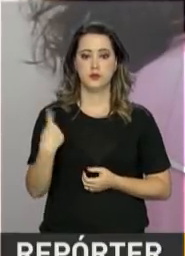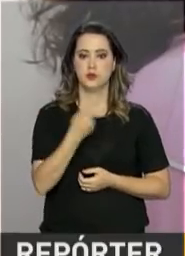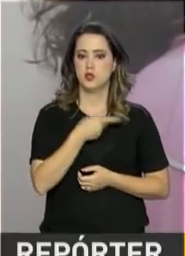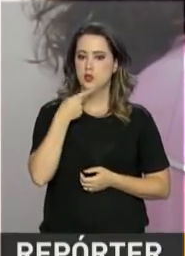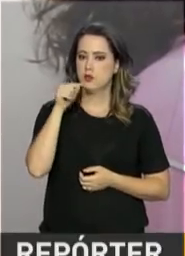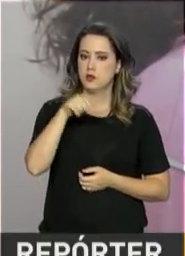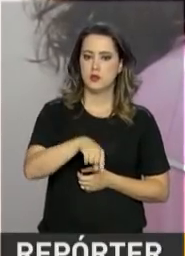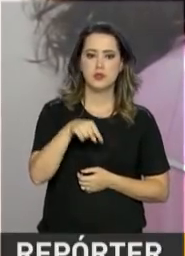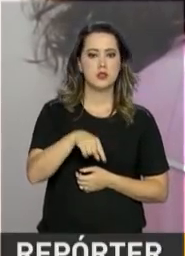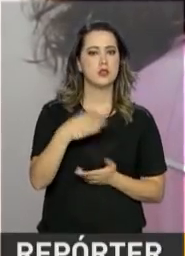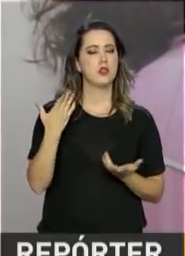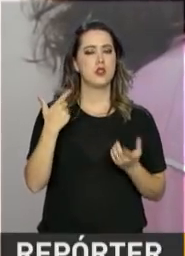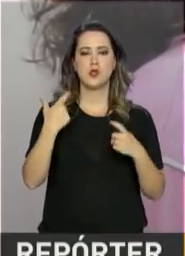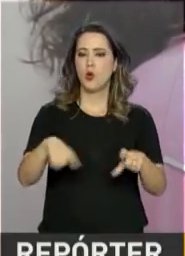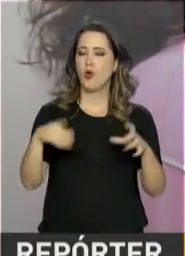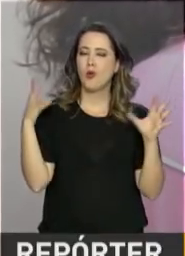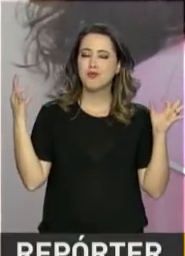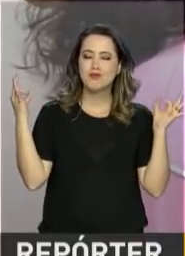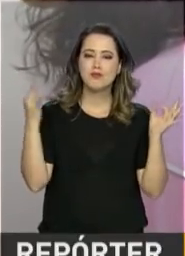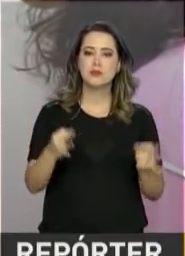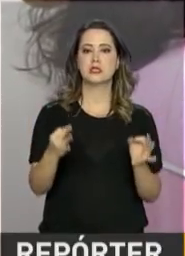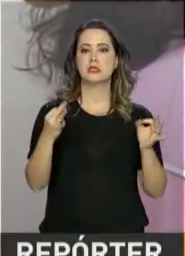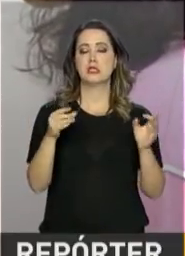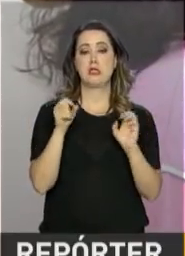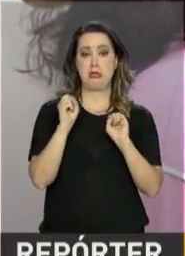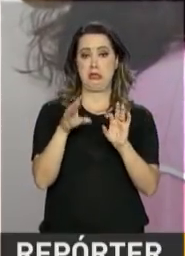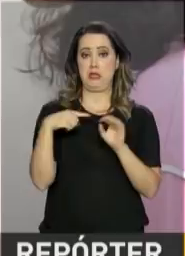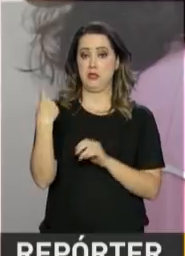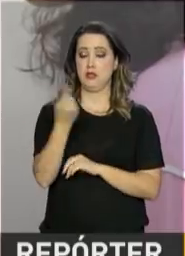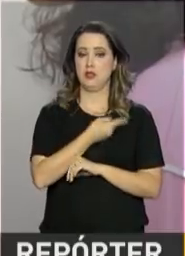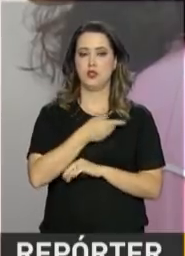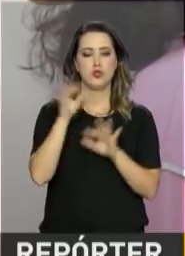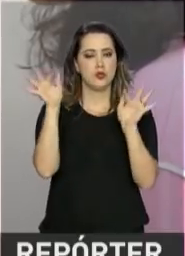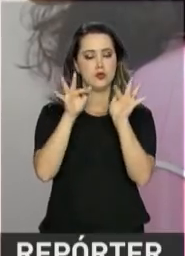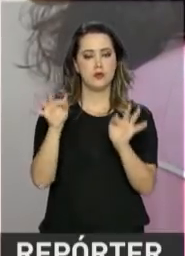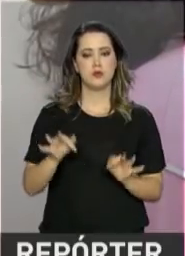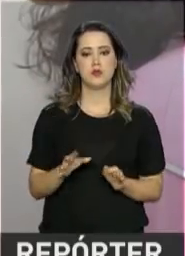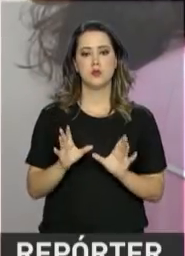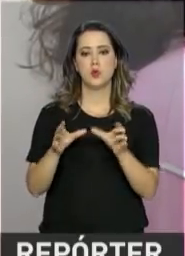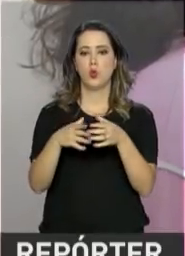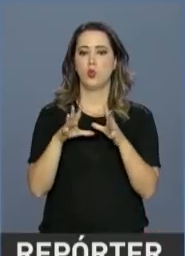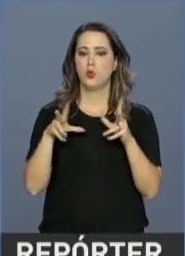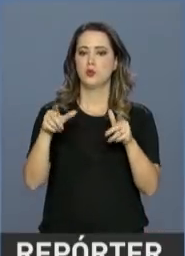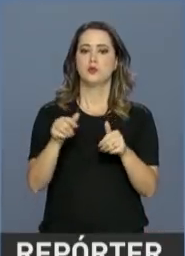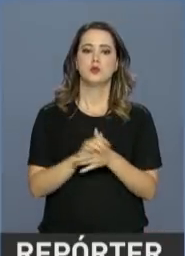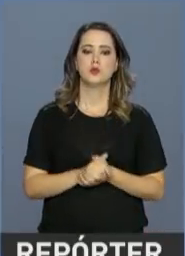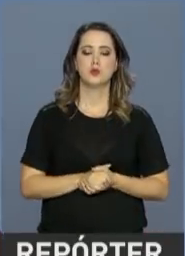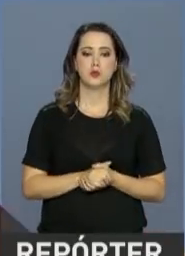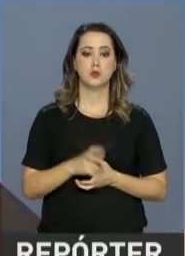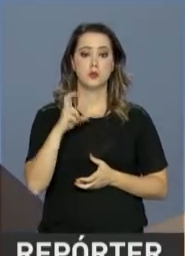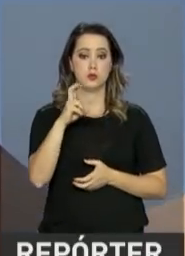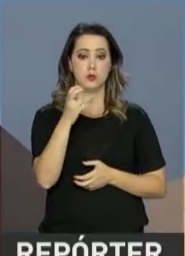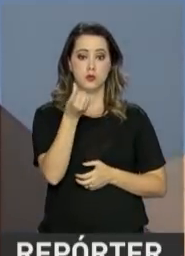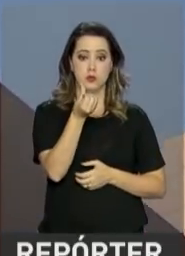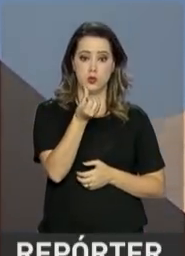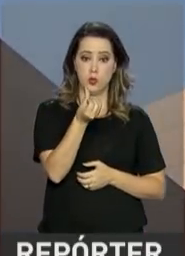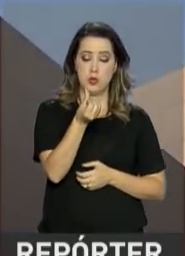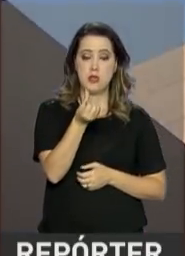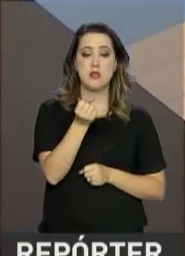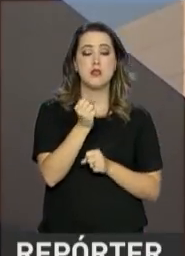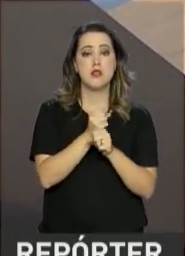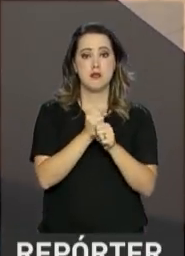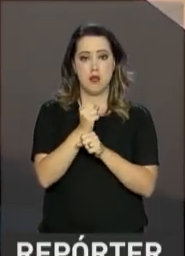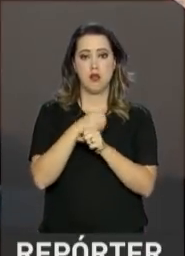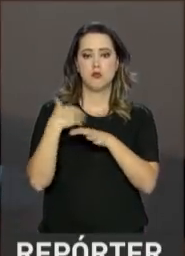lugar aqui é um ensinamento para a gente. Então a gente está muito feliz pela equipe toda. Com 56 anos de história,